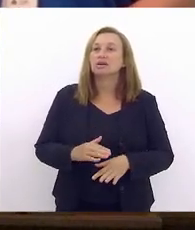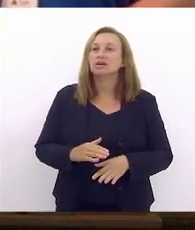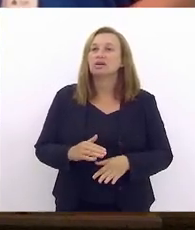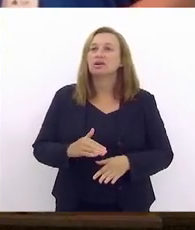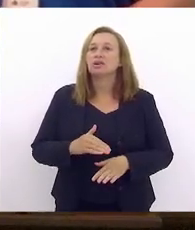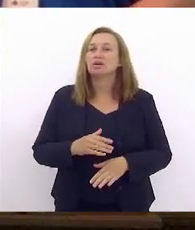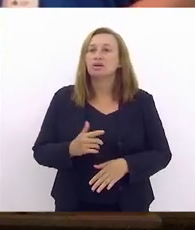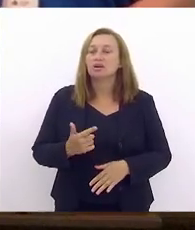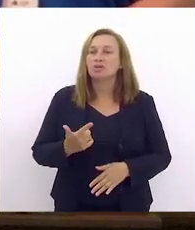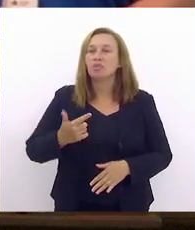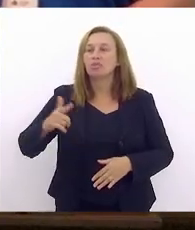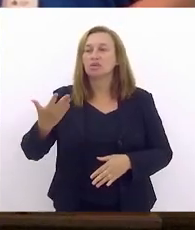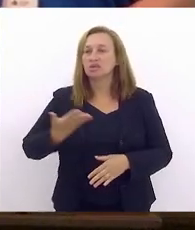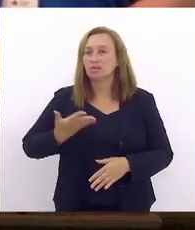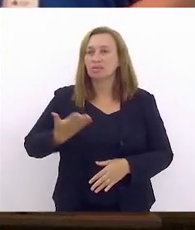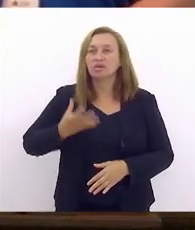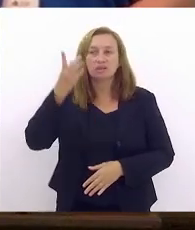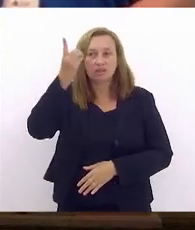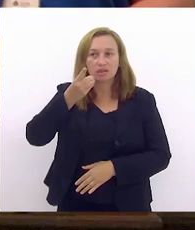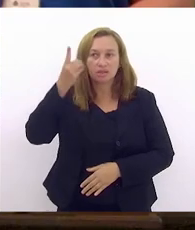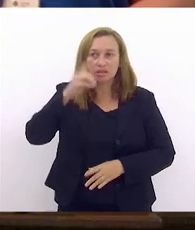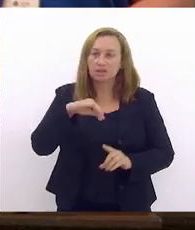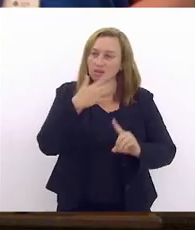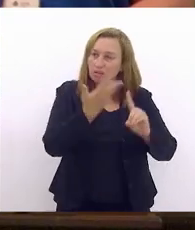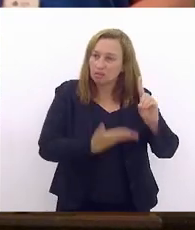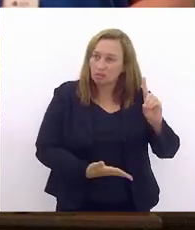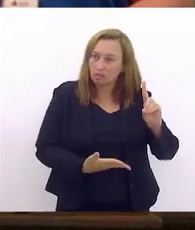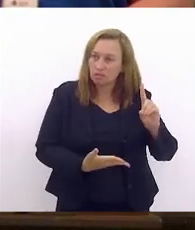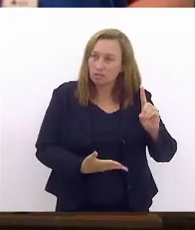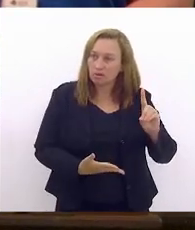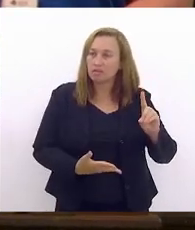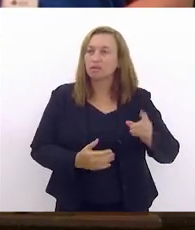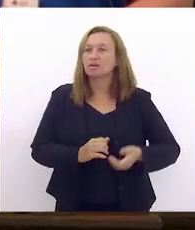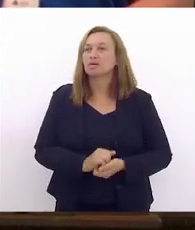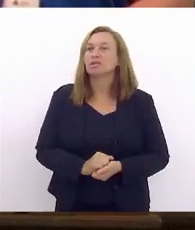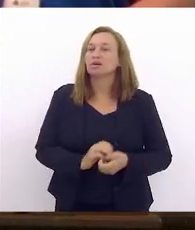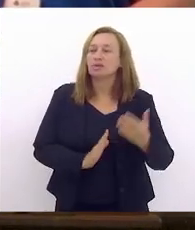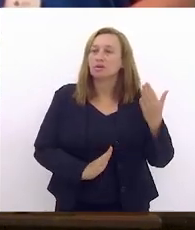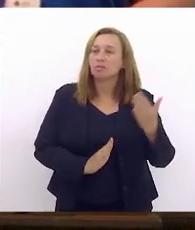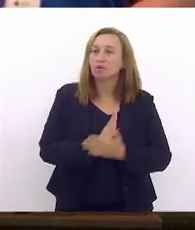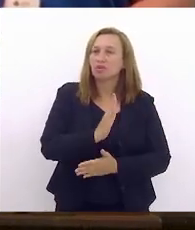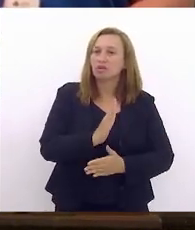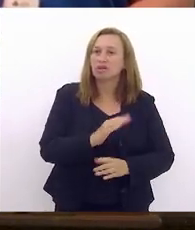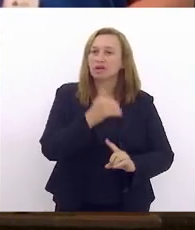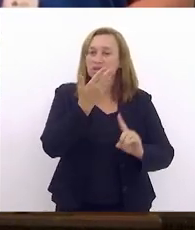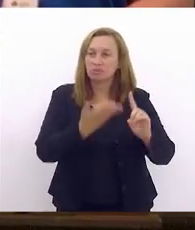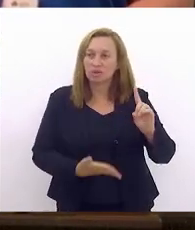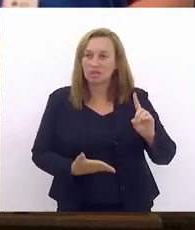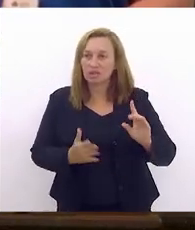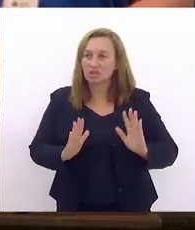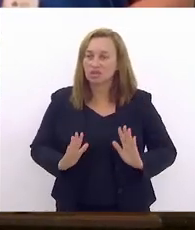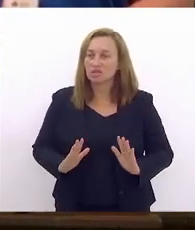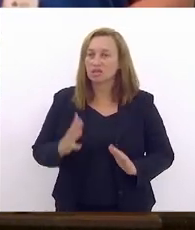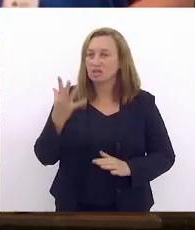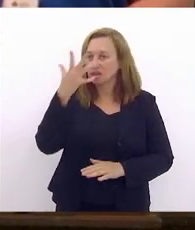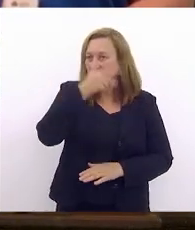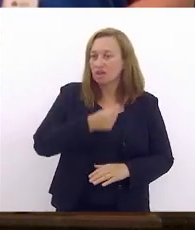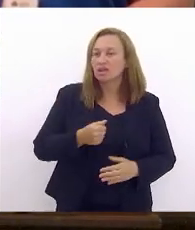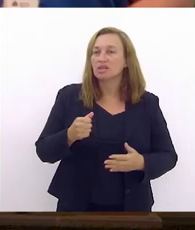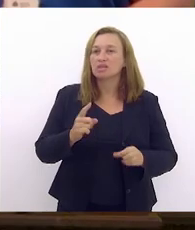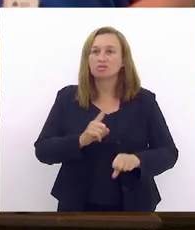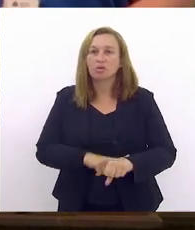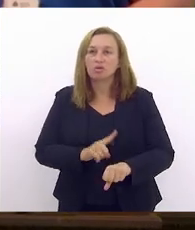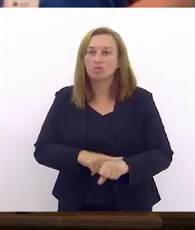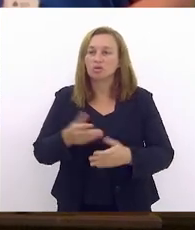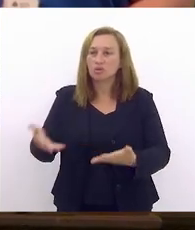companheiros deputados, por essa honraria de aprovar por unanimidade esse belo evento. E neste momento, eu convido